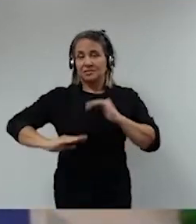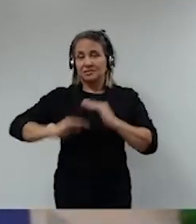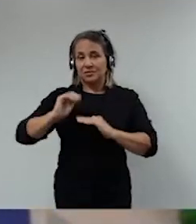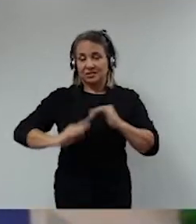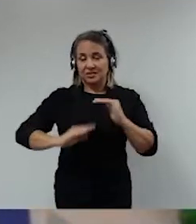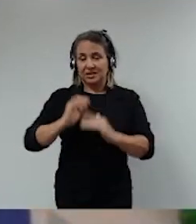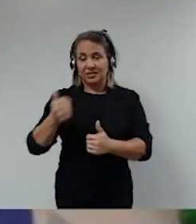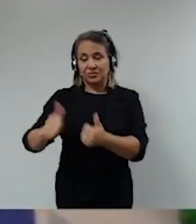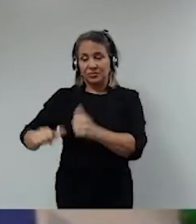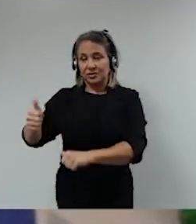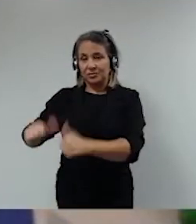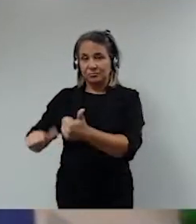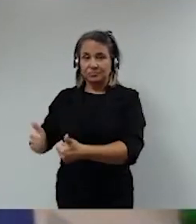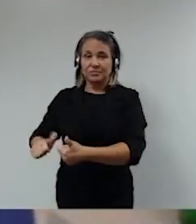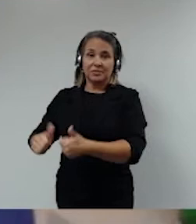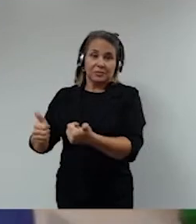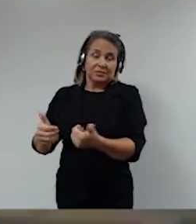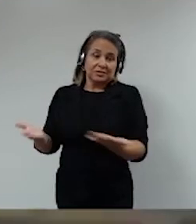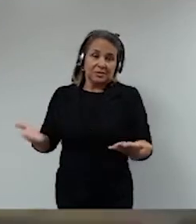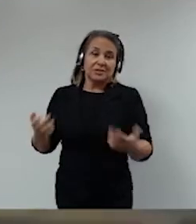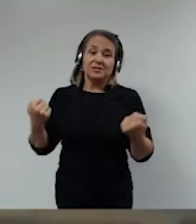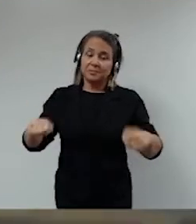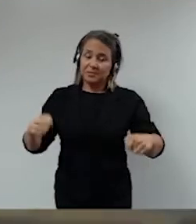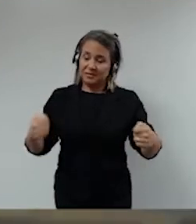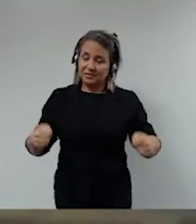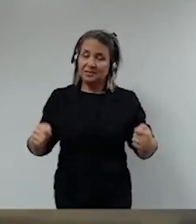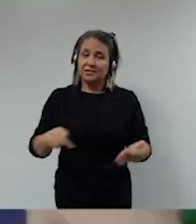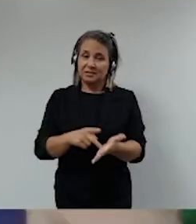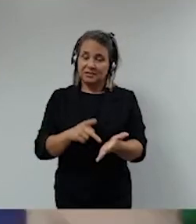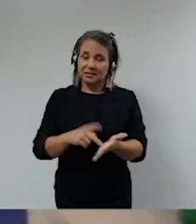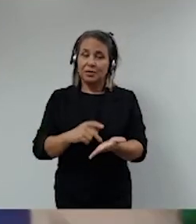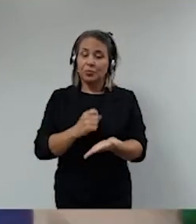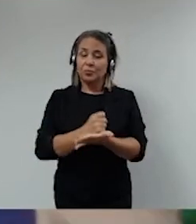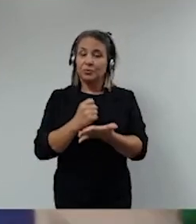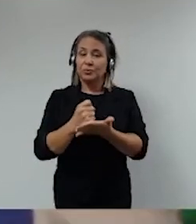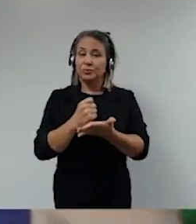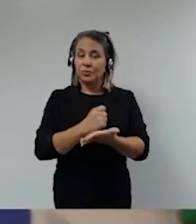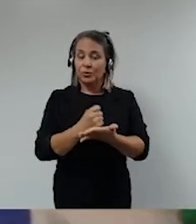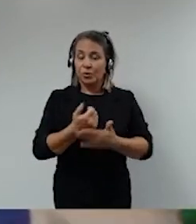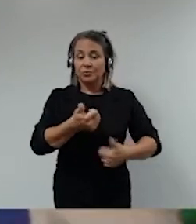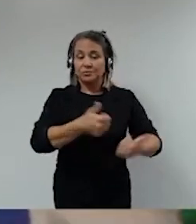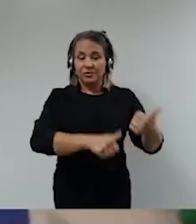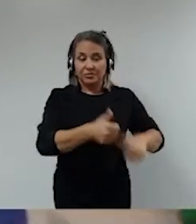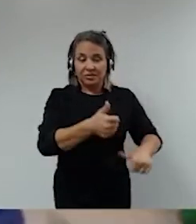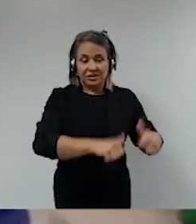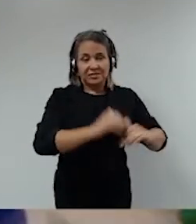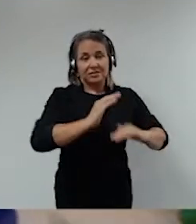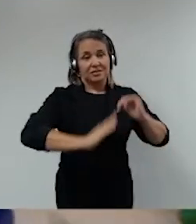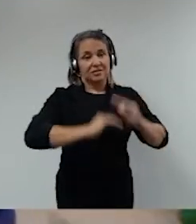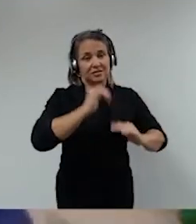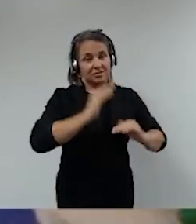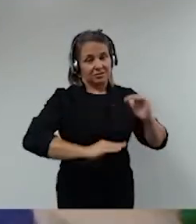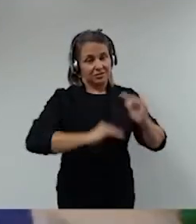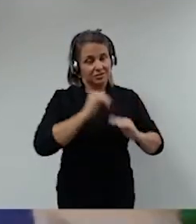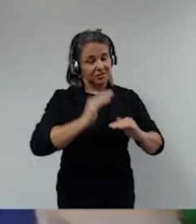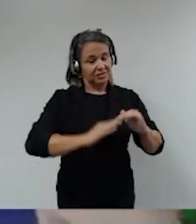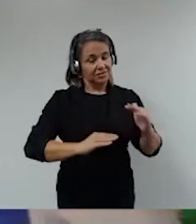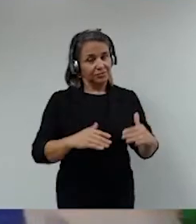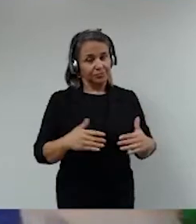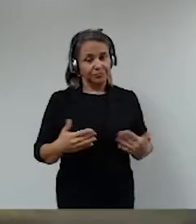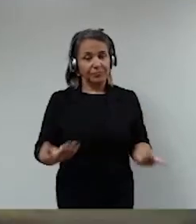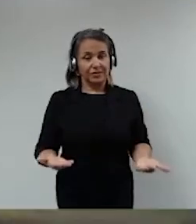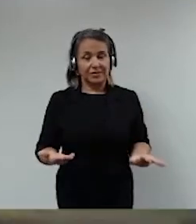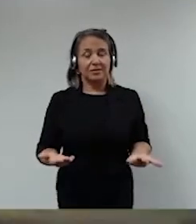do diagnóstico, né? Sendo necessário a criação de protocolos de avaliação da qualidade. Então,